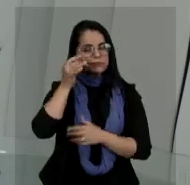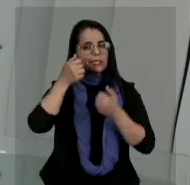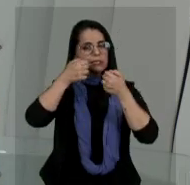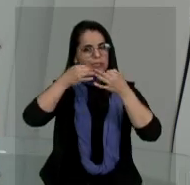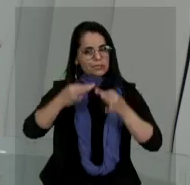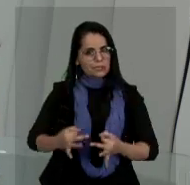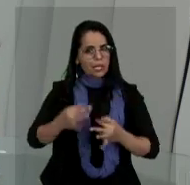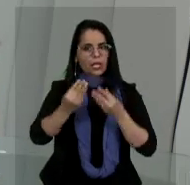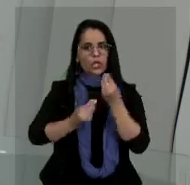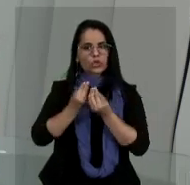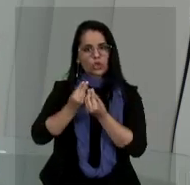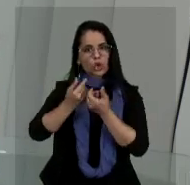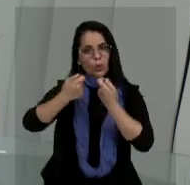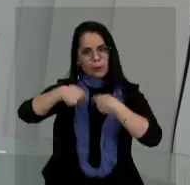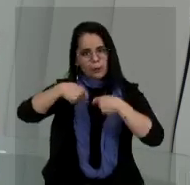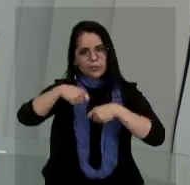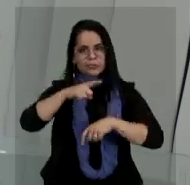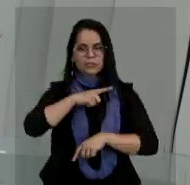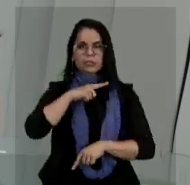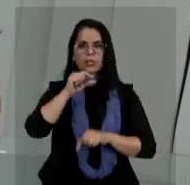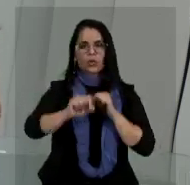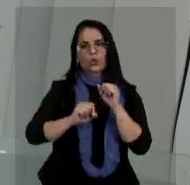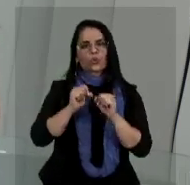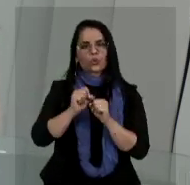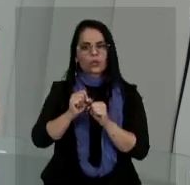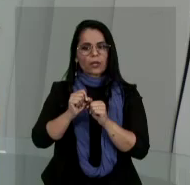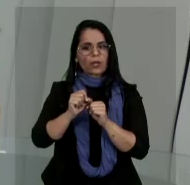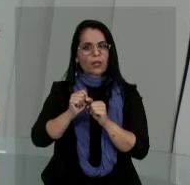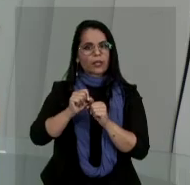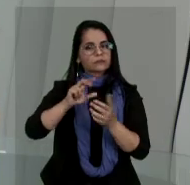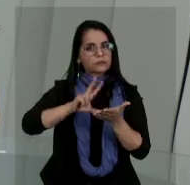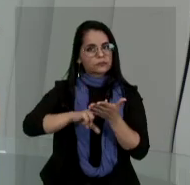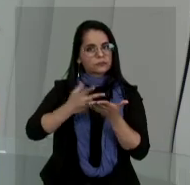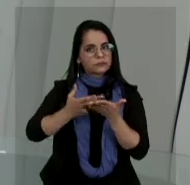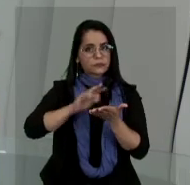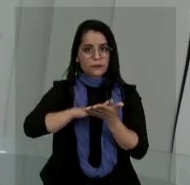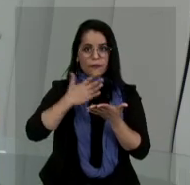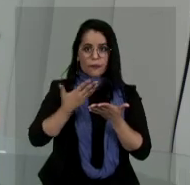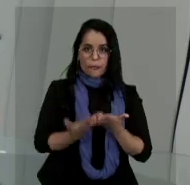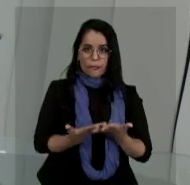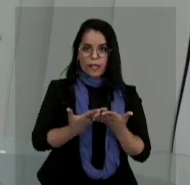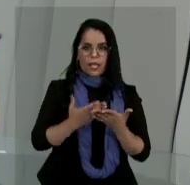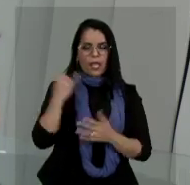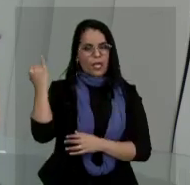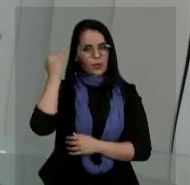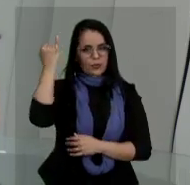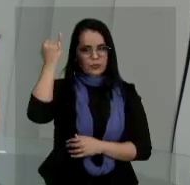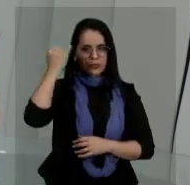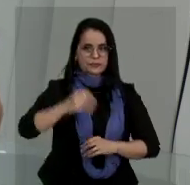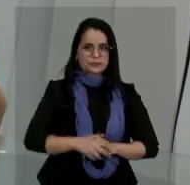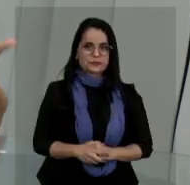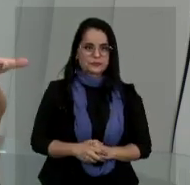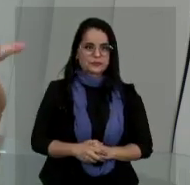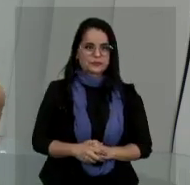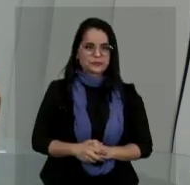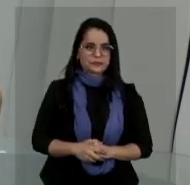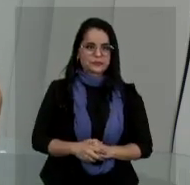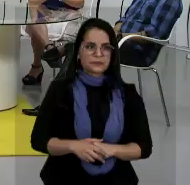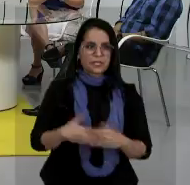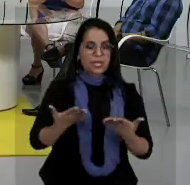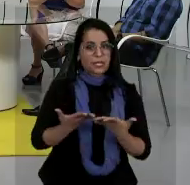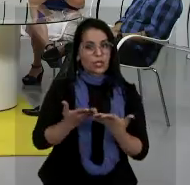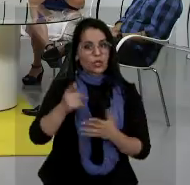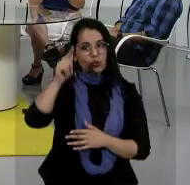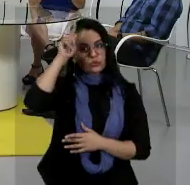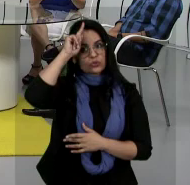fidelidade que precisa ter na tradução e interpretação, ela é muito importante. E aí eu vou deixar